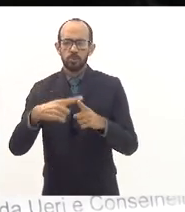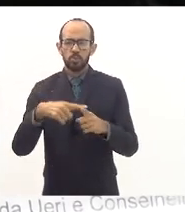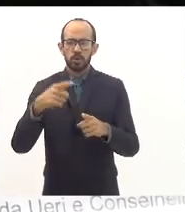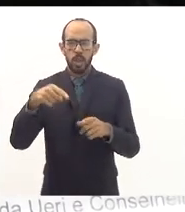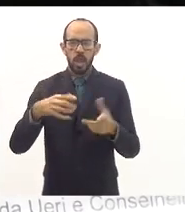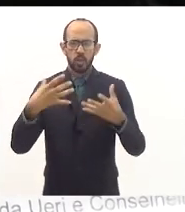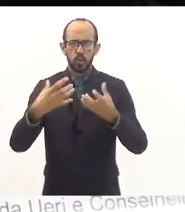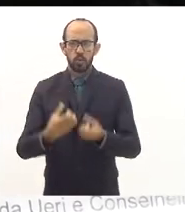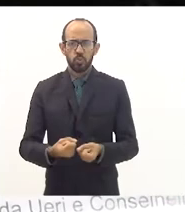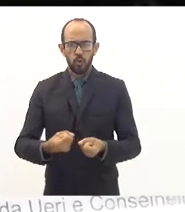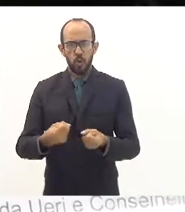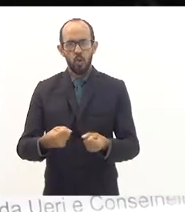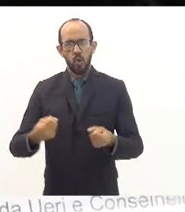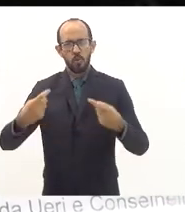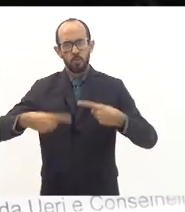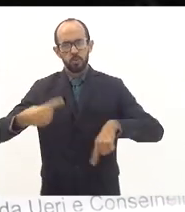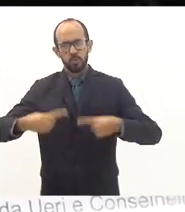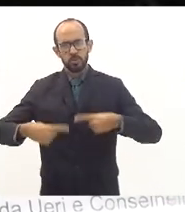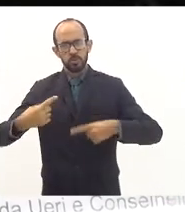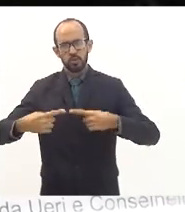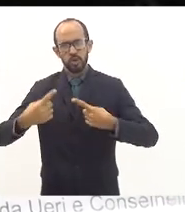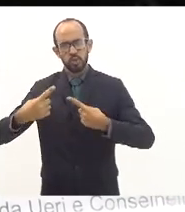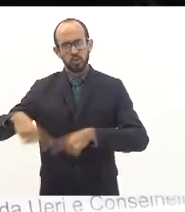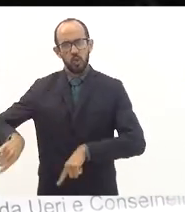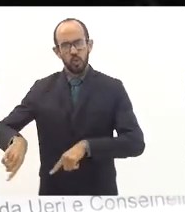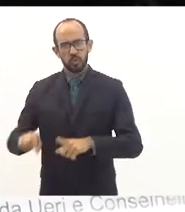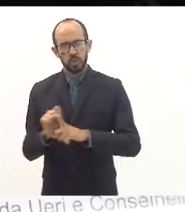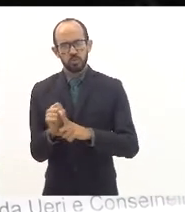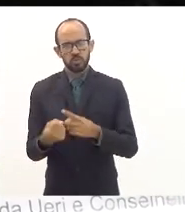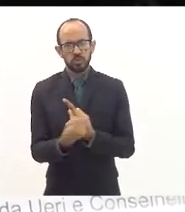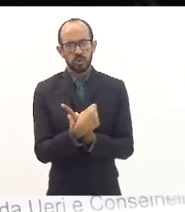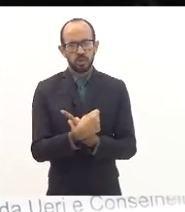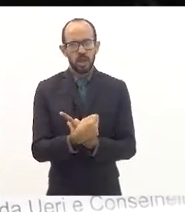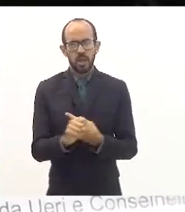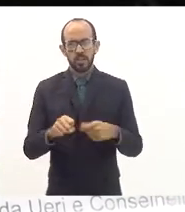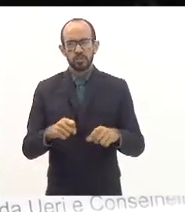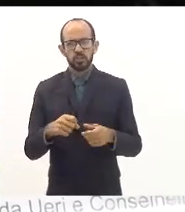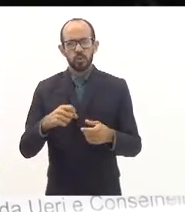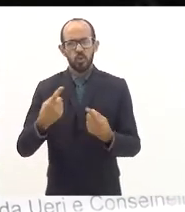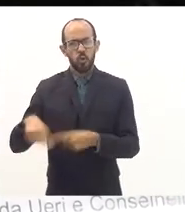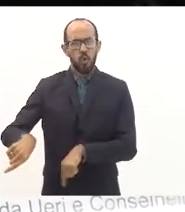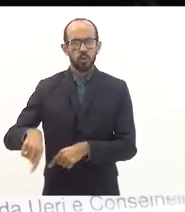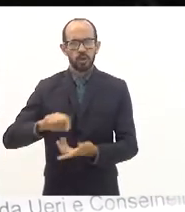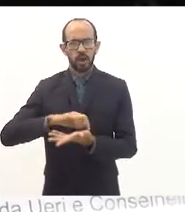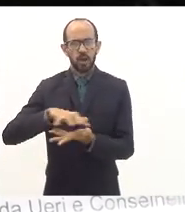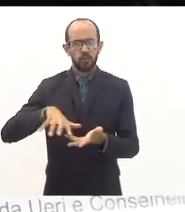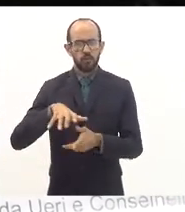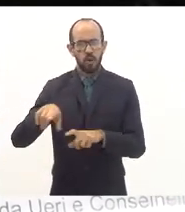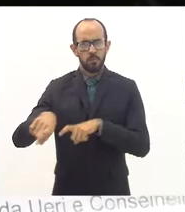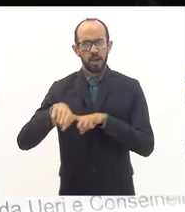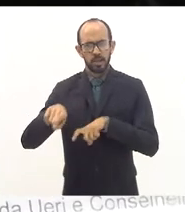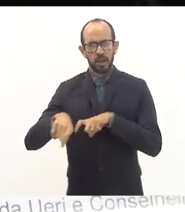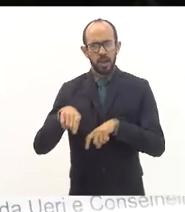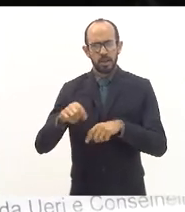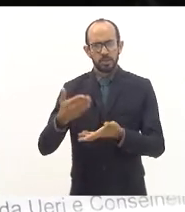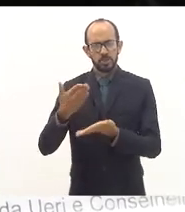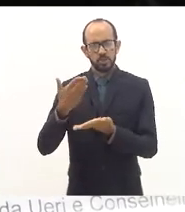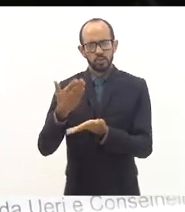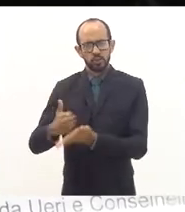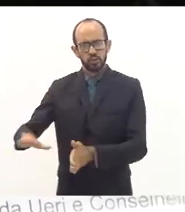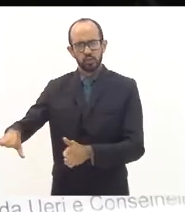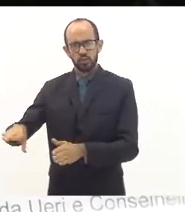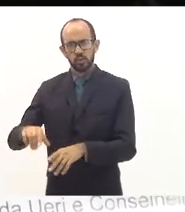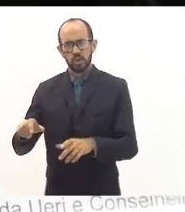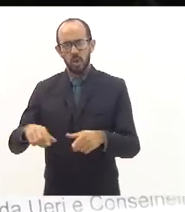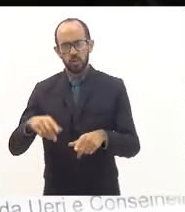antissociais, contrárias às causas populares, à reforma agrária e educacional e de exclusão das